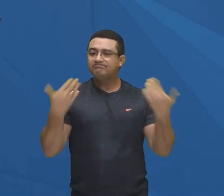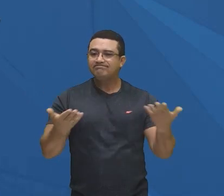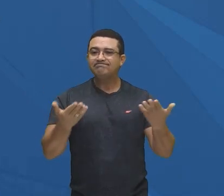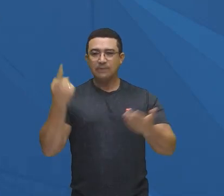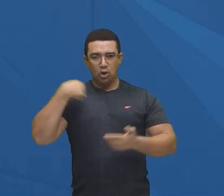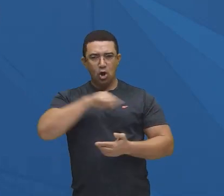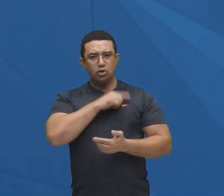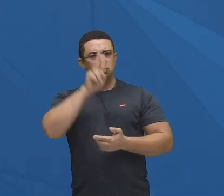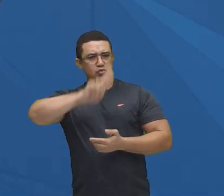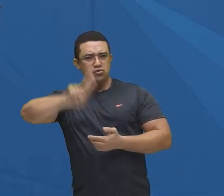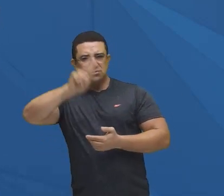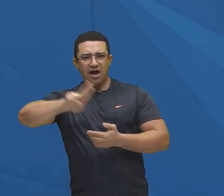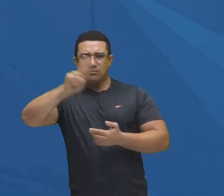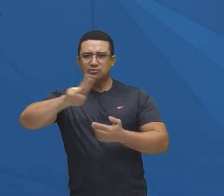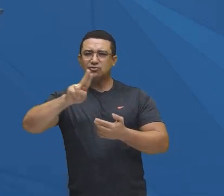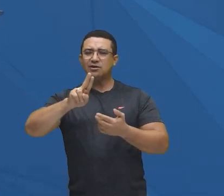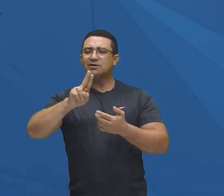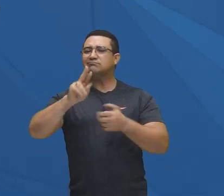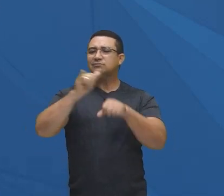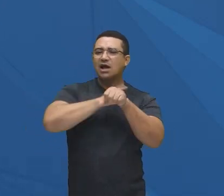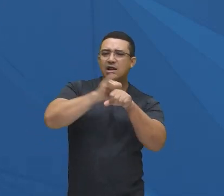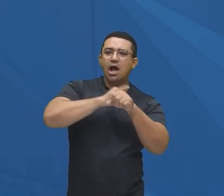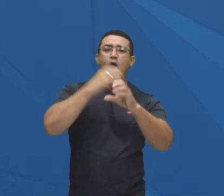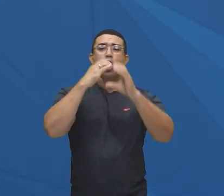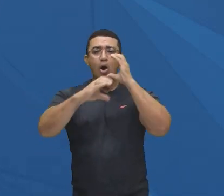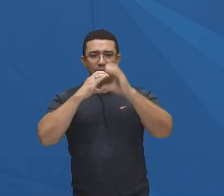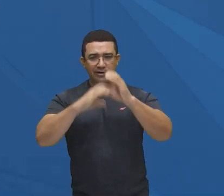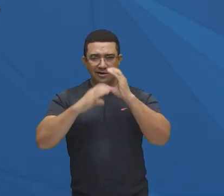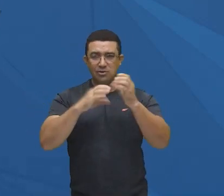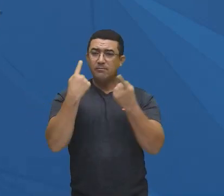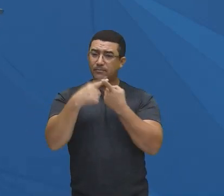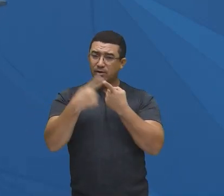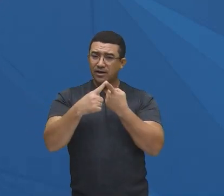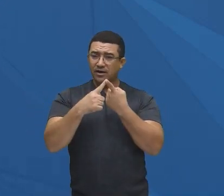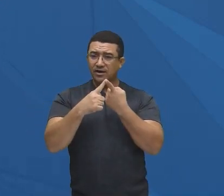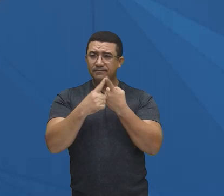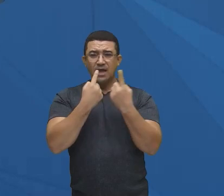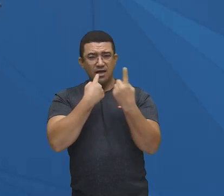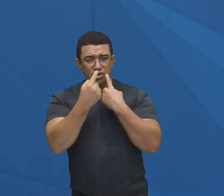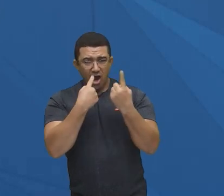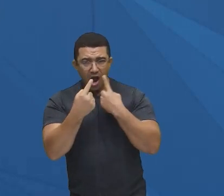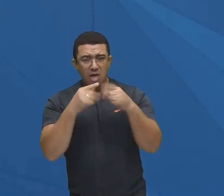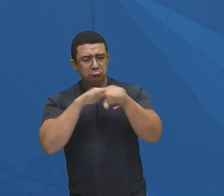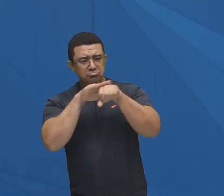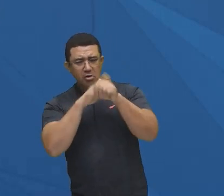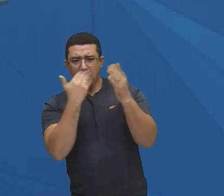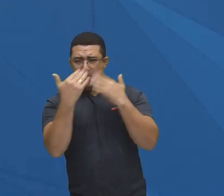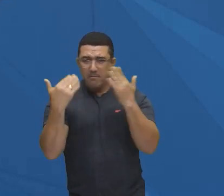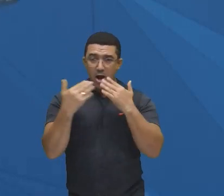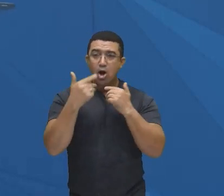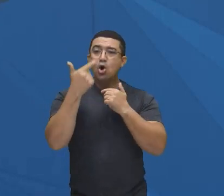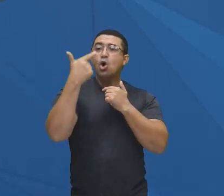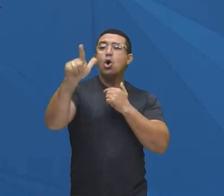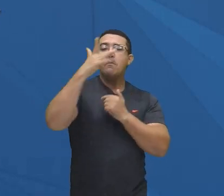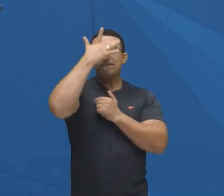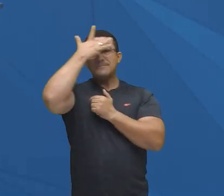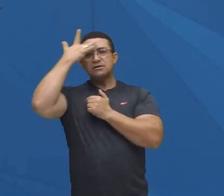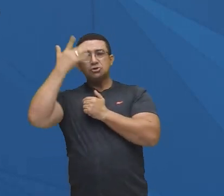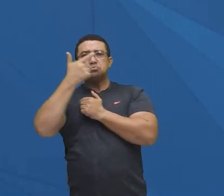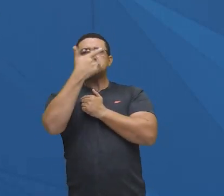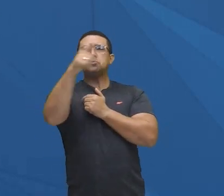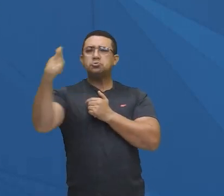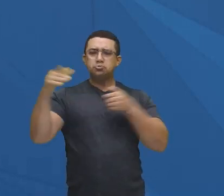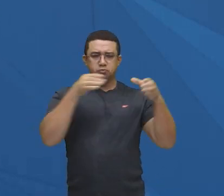ferramentas de comunicação, primeiro porque elas tornam esse diálogo, né, com a outra pessoa ou outro grupo